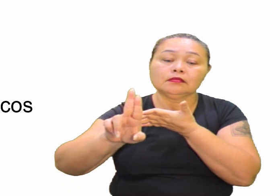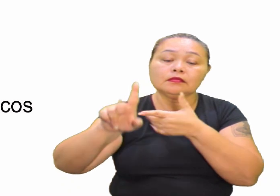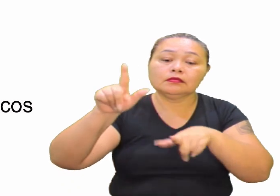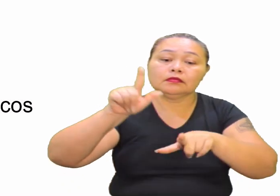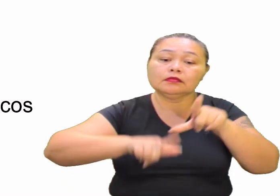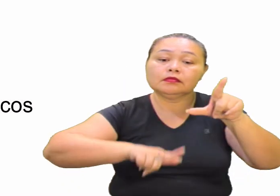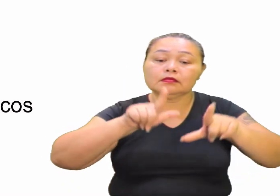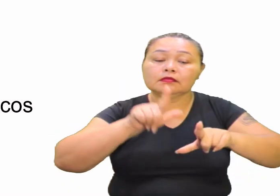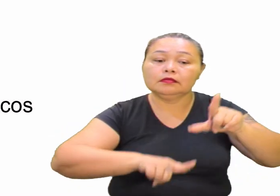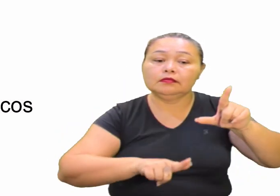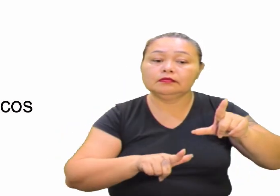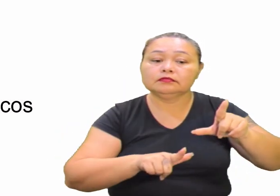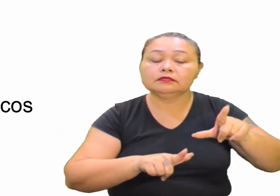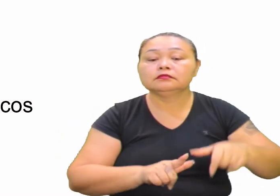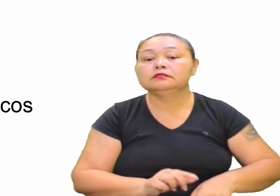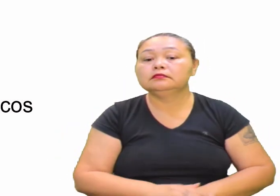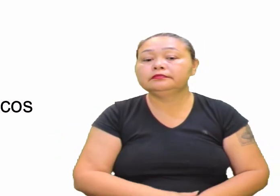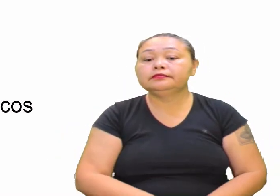letra